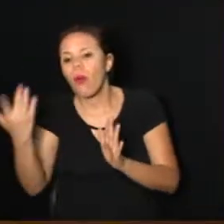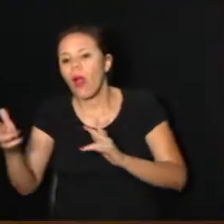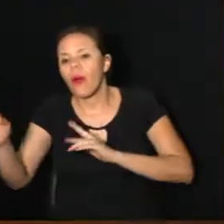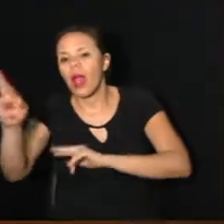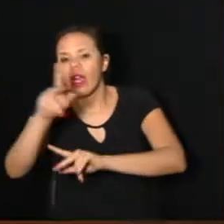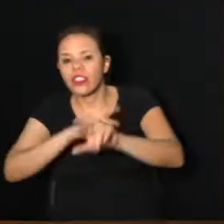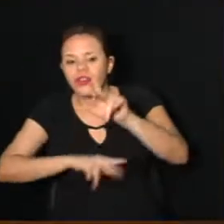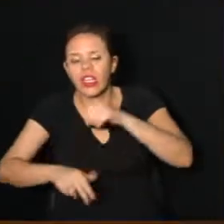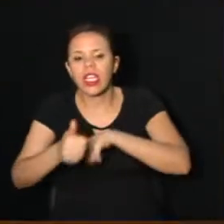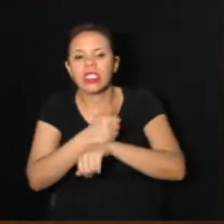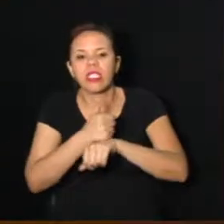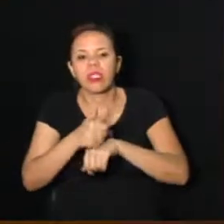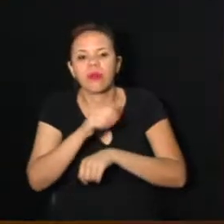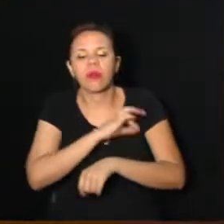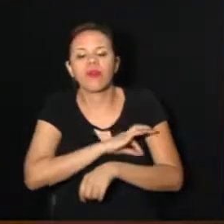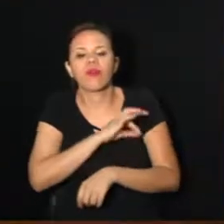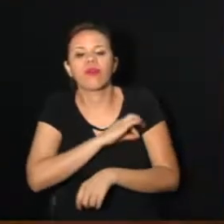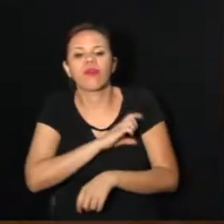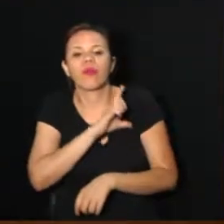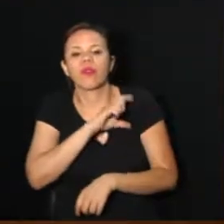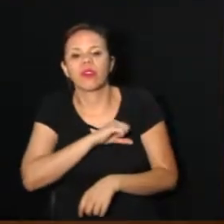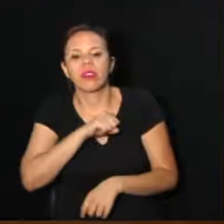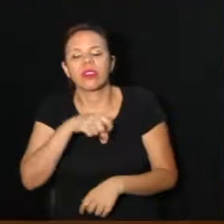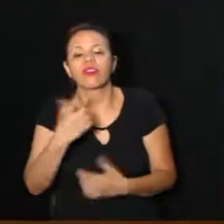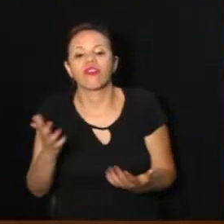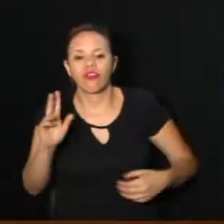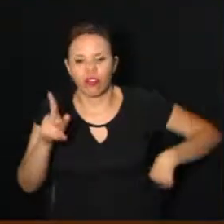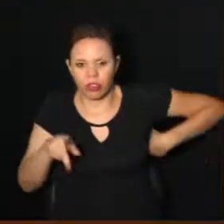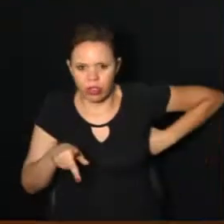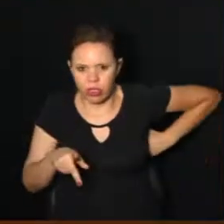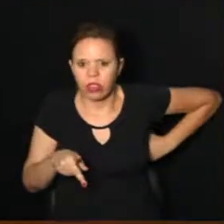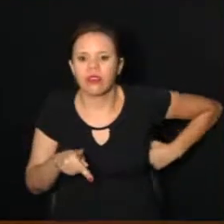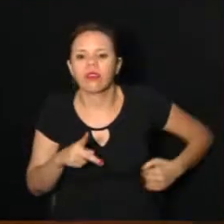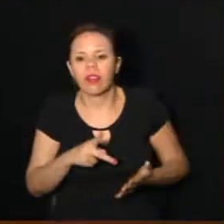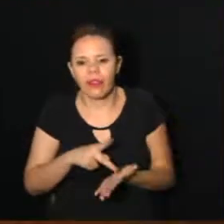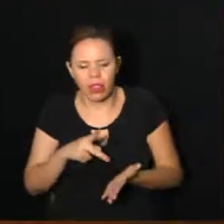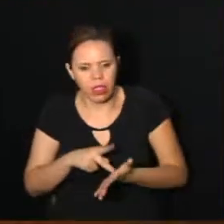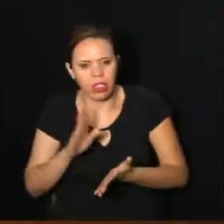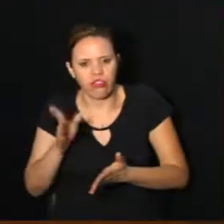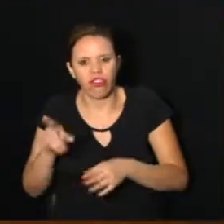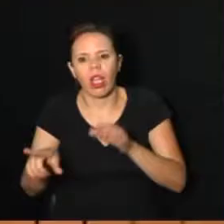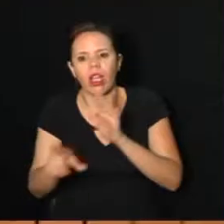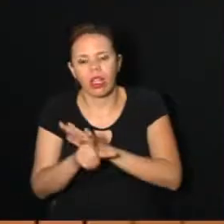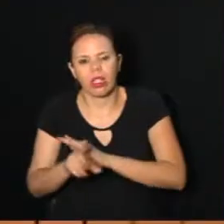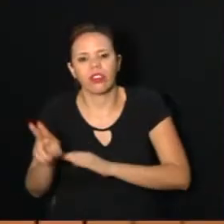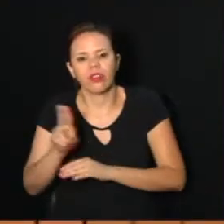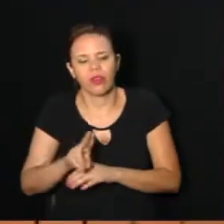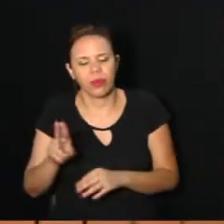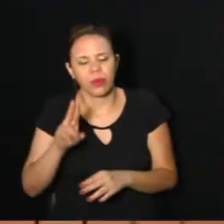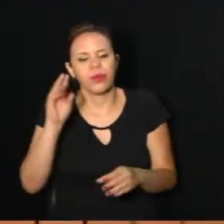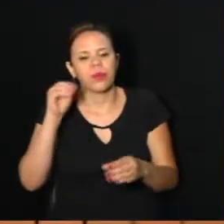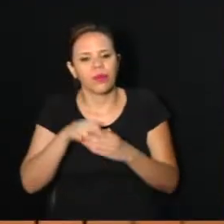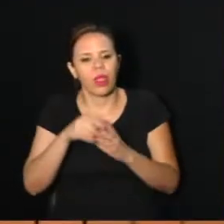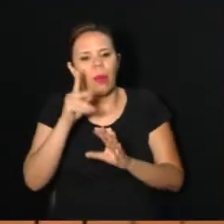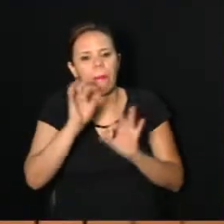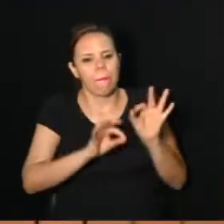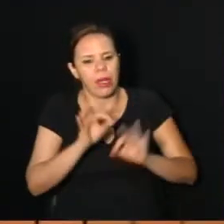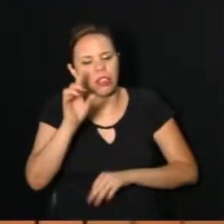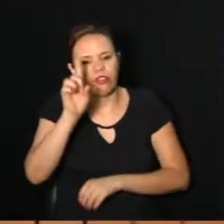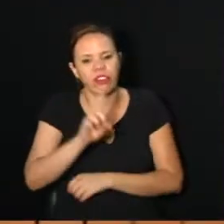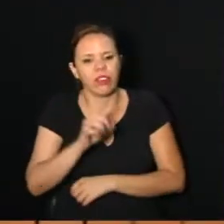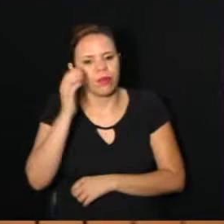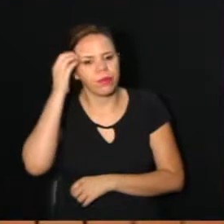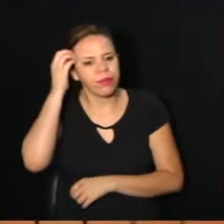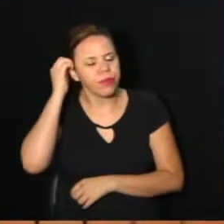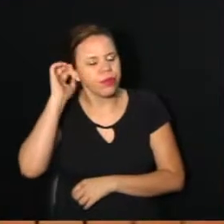Não, vereador, na verdade, nós já classificamos. Isso já faz parte da lei de uso, dentro do plano diretor. Então, nós já